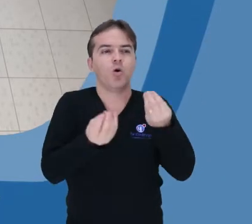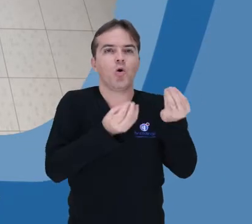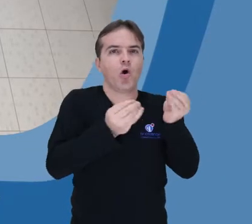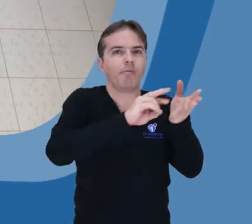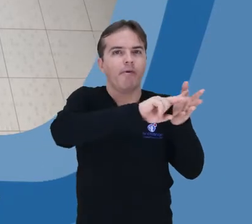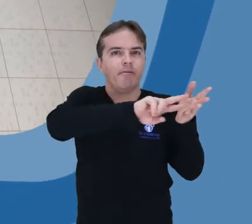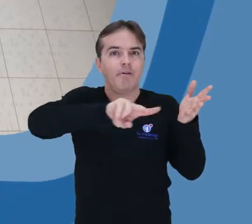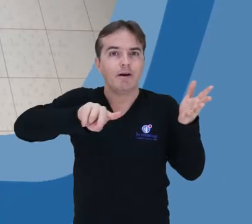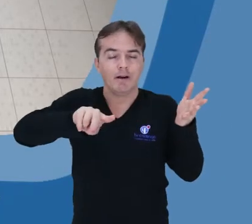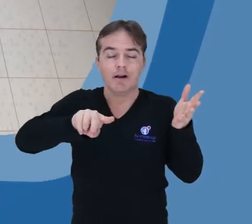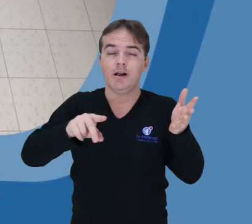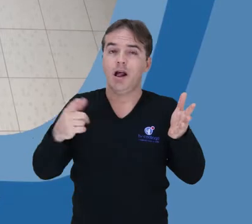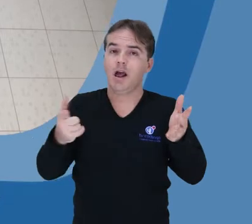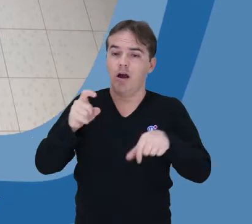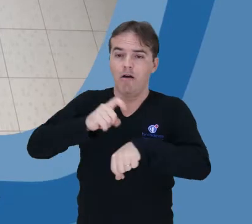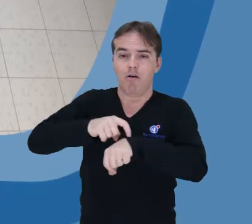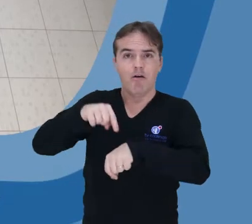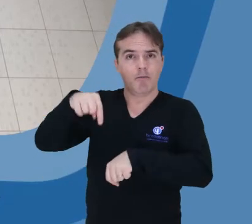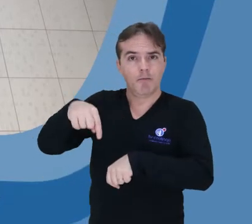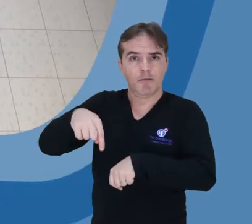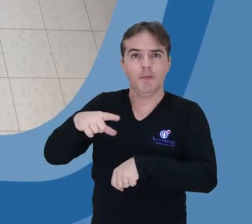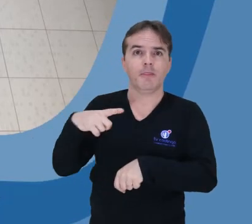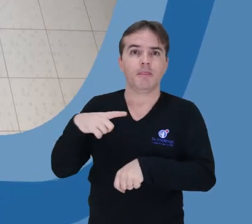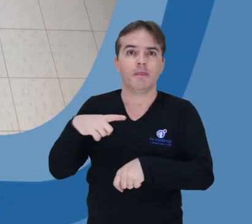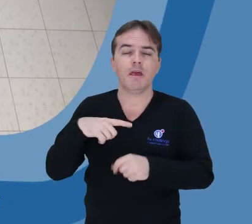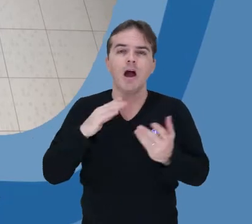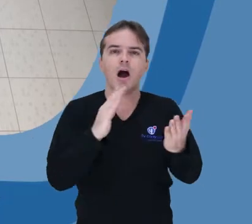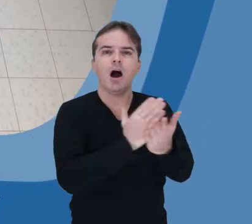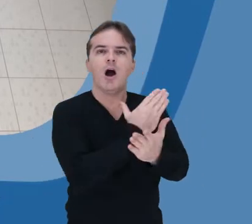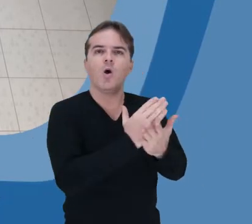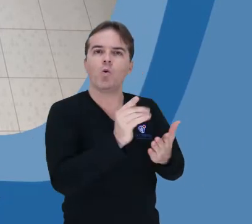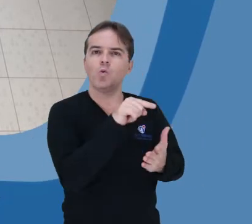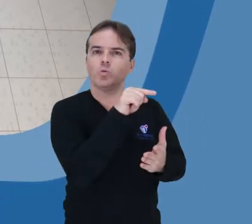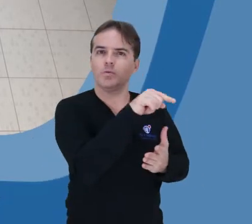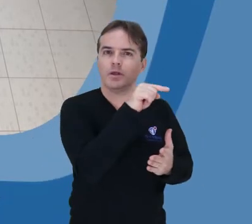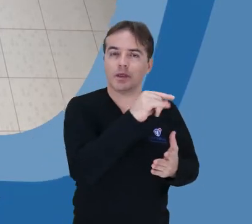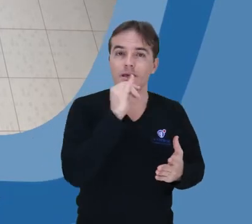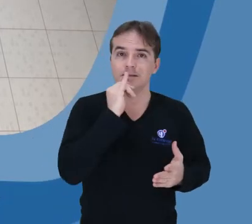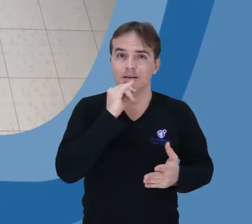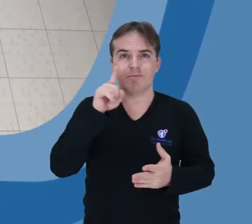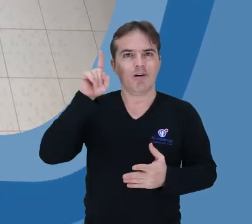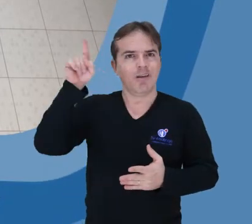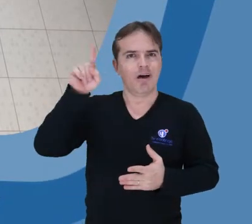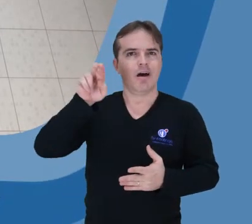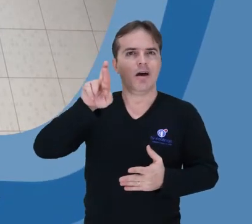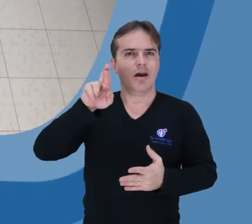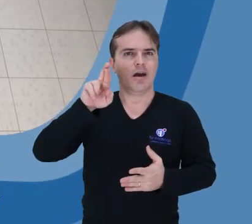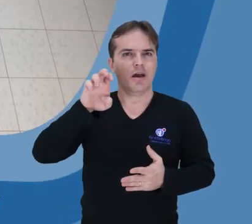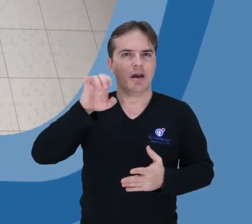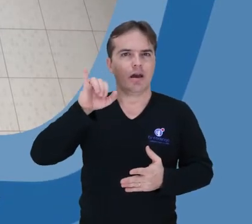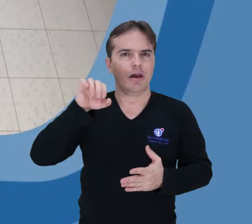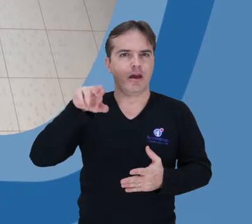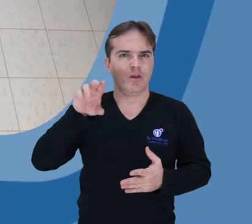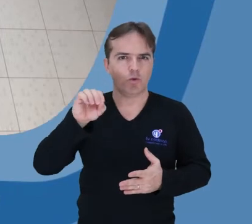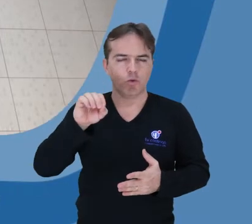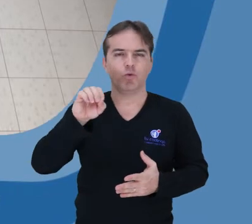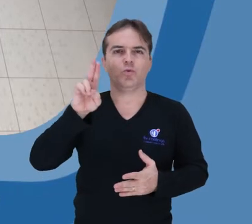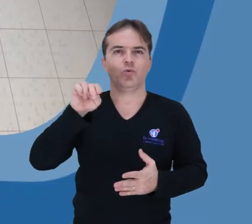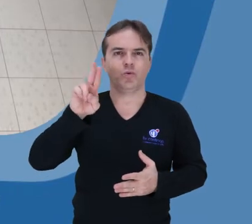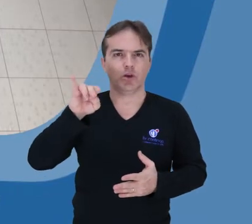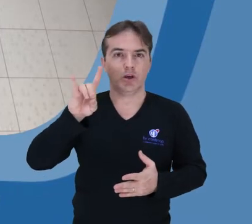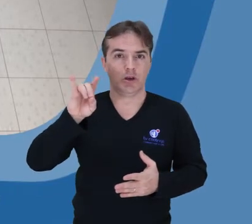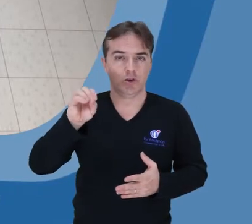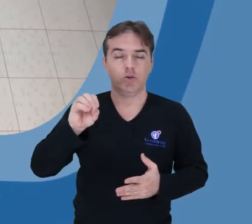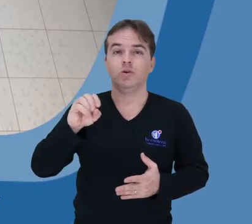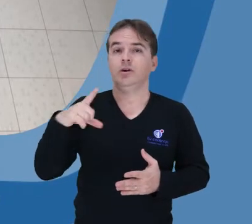até o momento o que se sabe é que existem algumas delas, como a do Reino Unido, que provavelmente e certamente